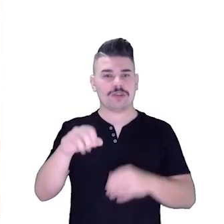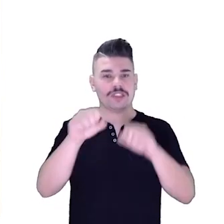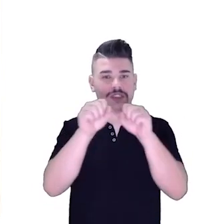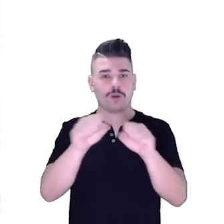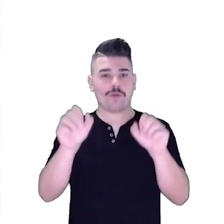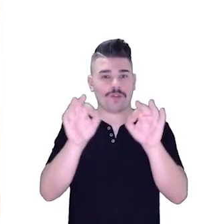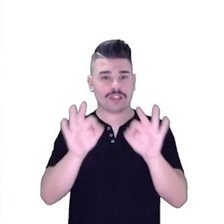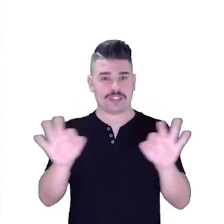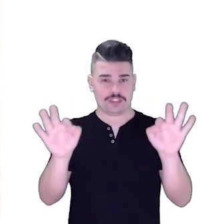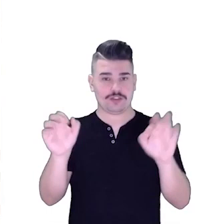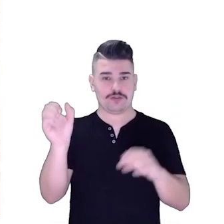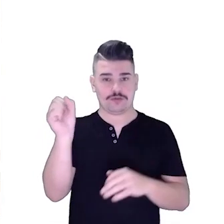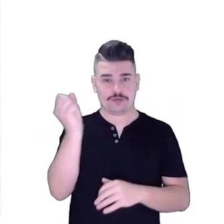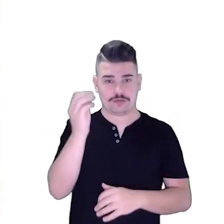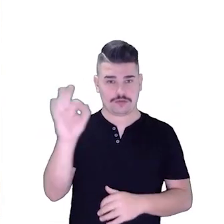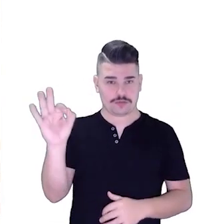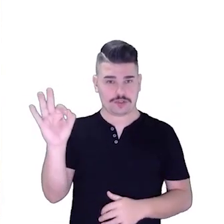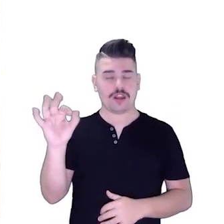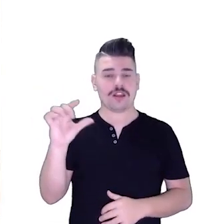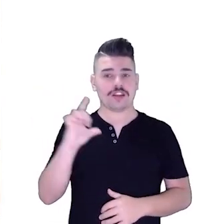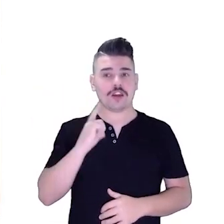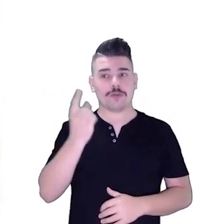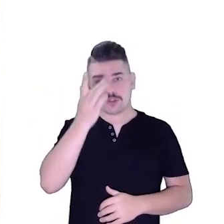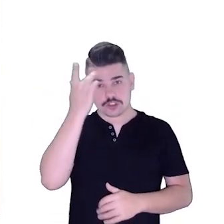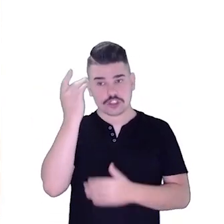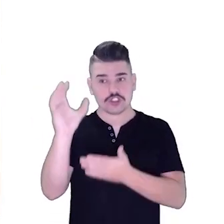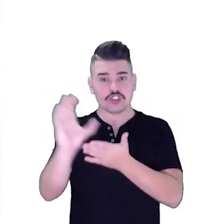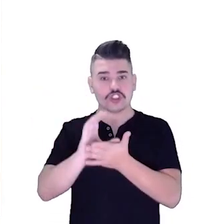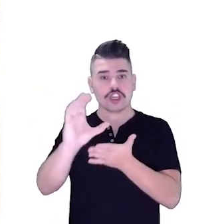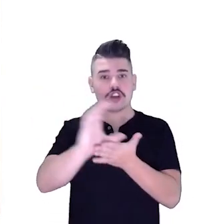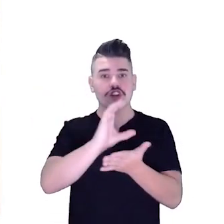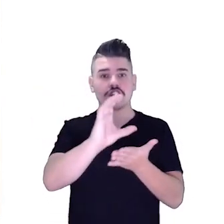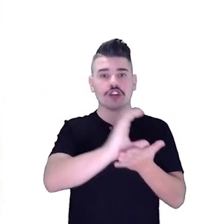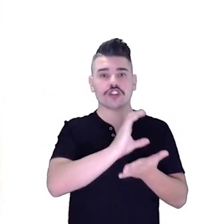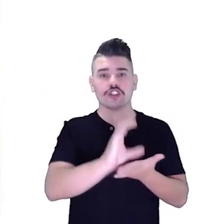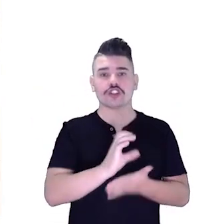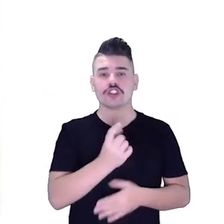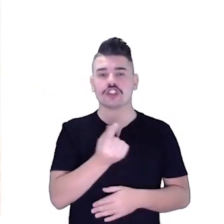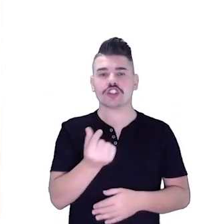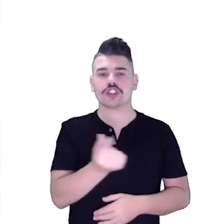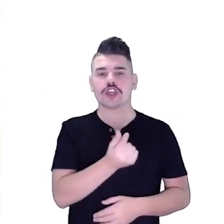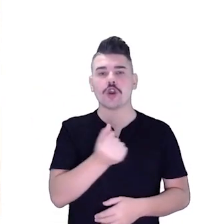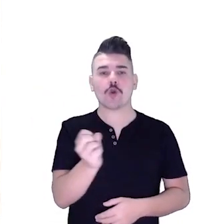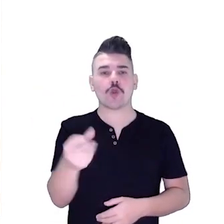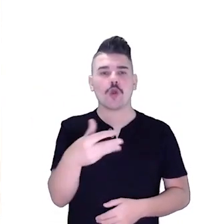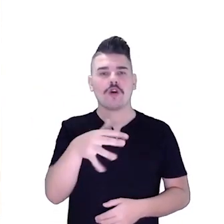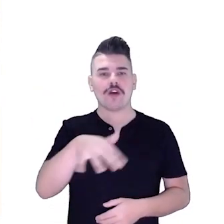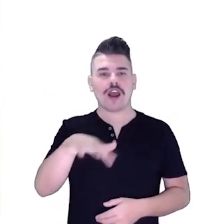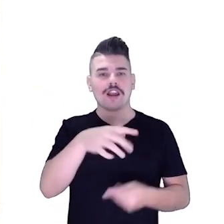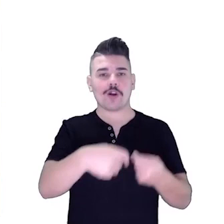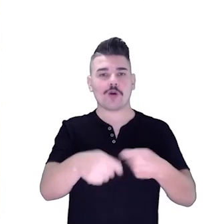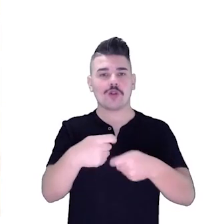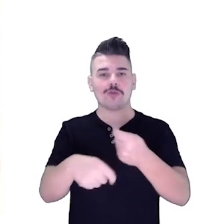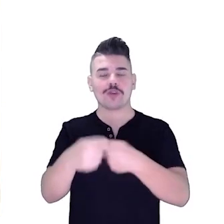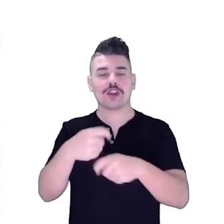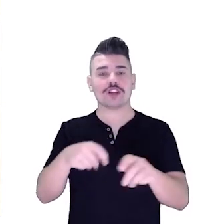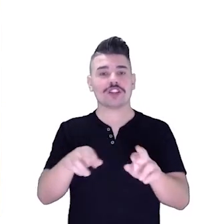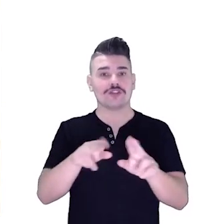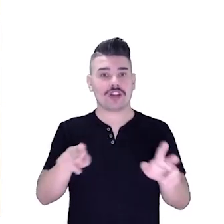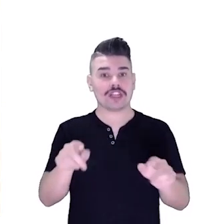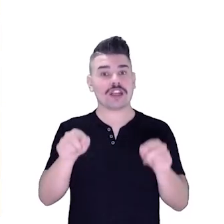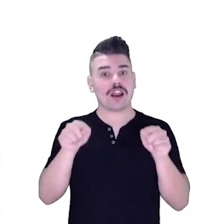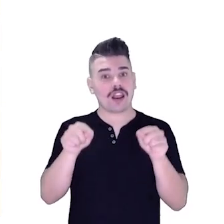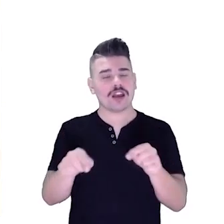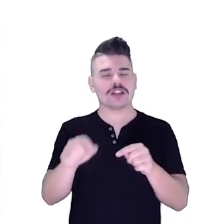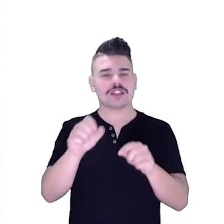de São Francisco, todas essas companhias levaram muito dinheiro e uma nova